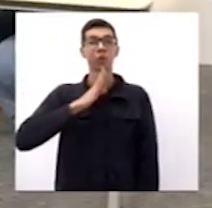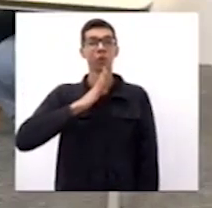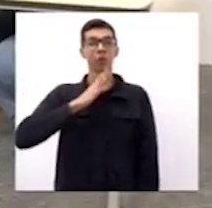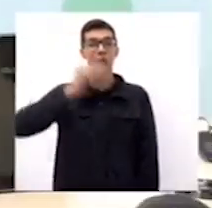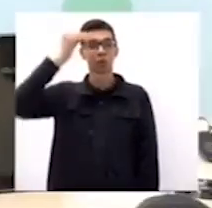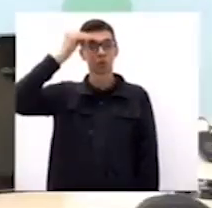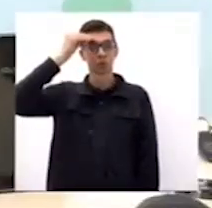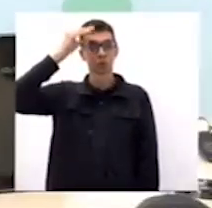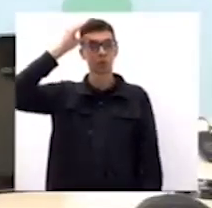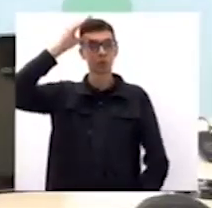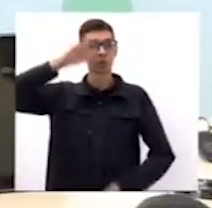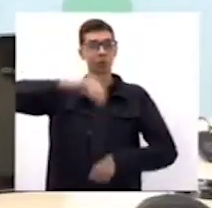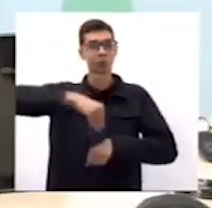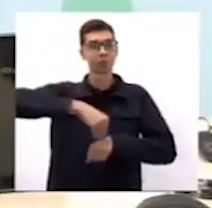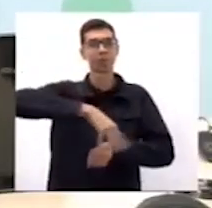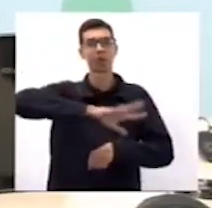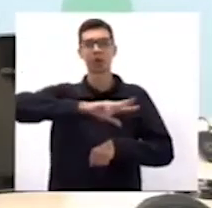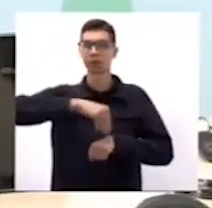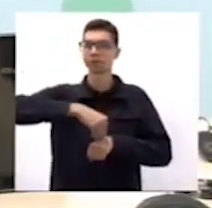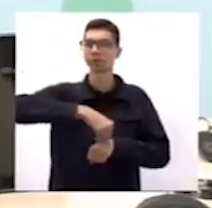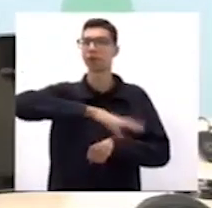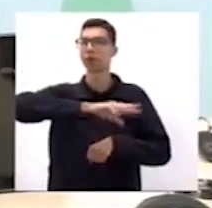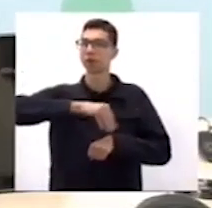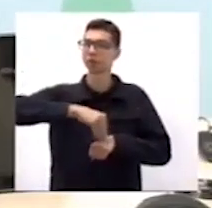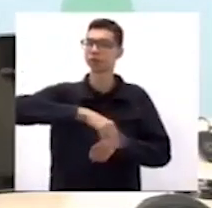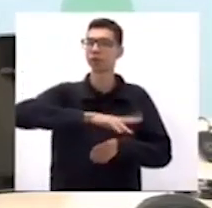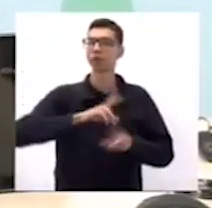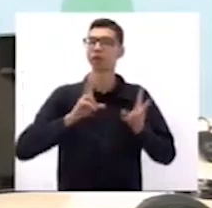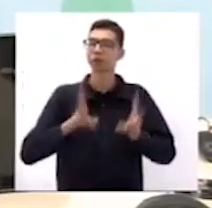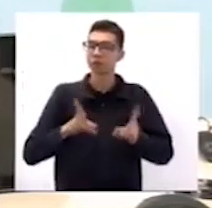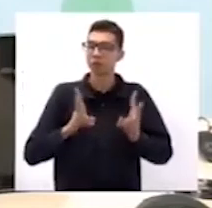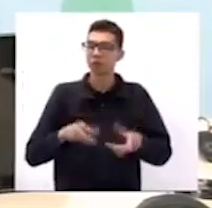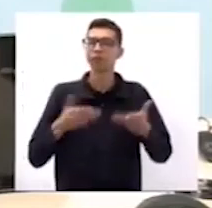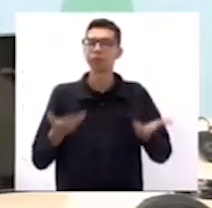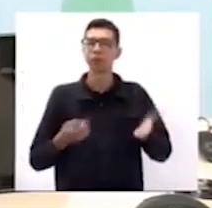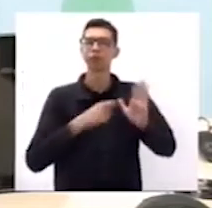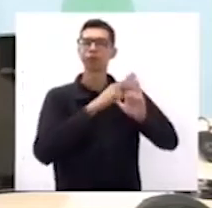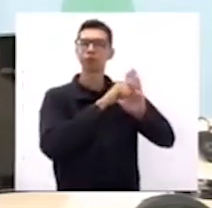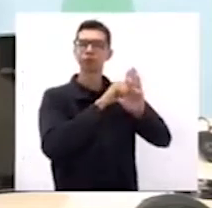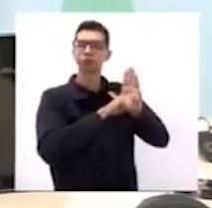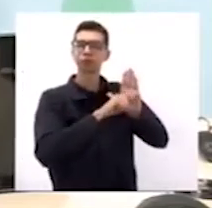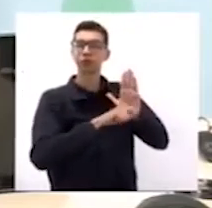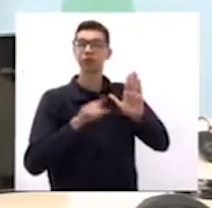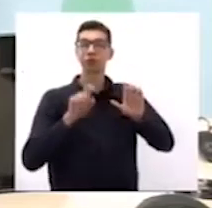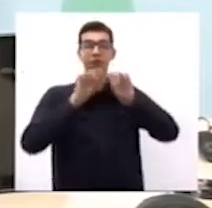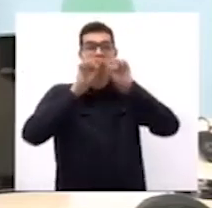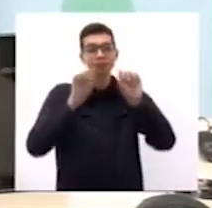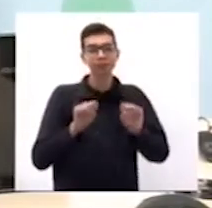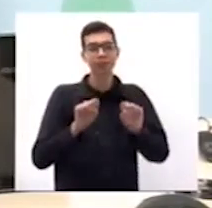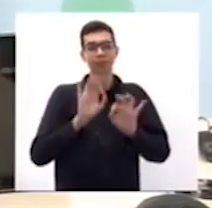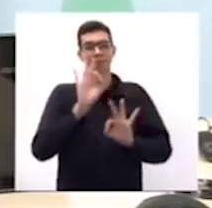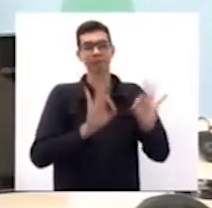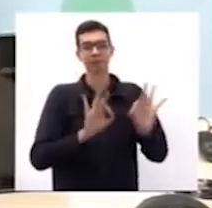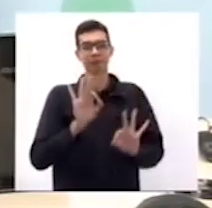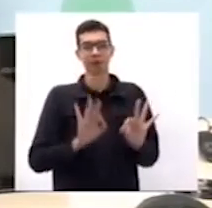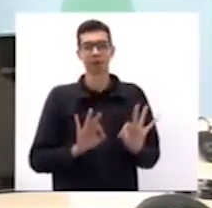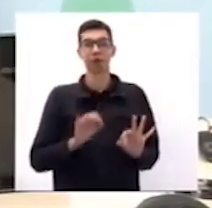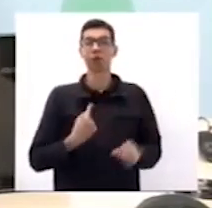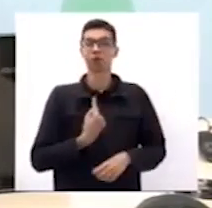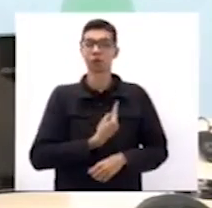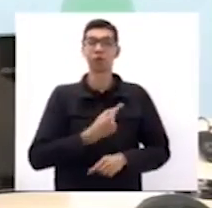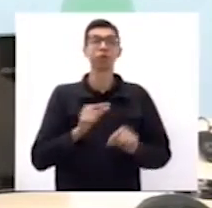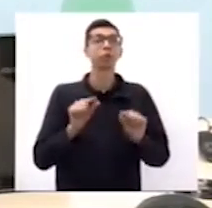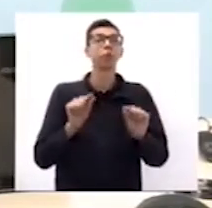Então, e voltar a esse diário de bordo é, querendo ou não, você sistematizar. Nós o quê? Nós criamos,